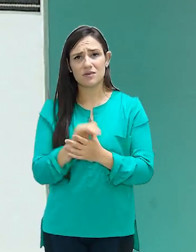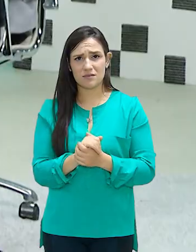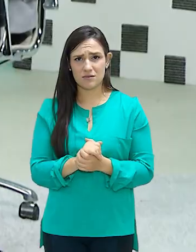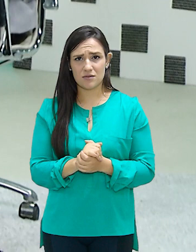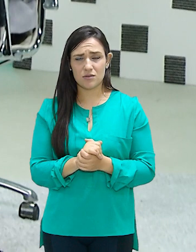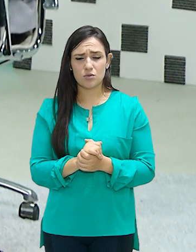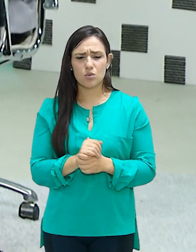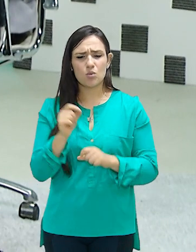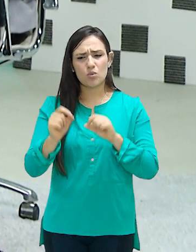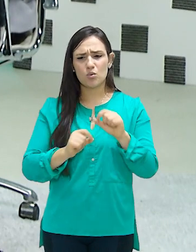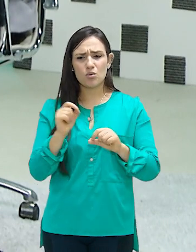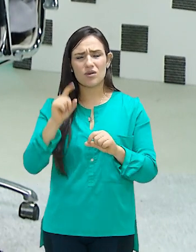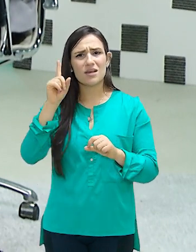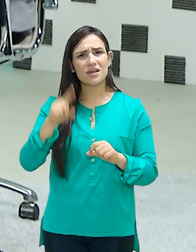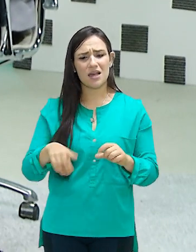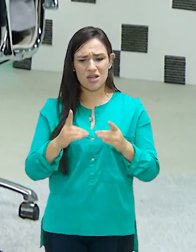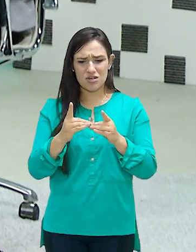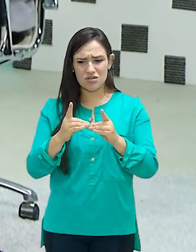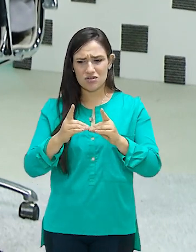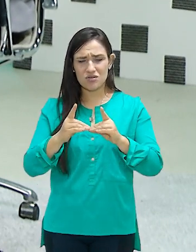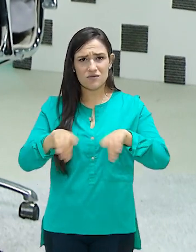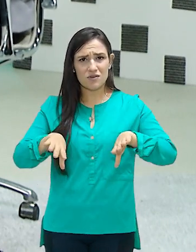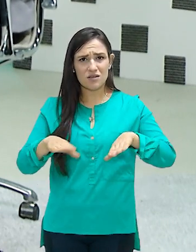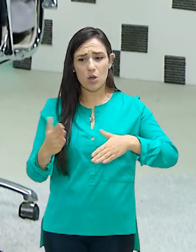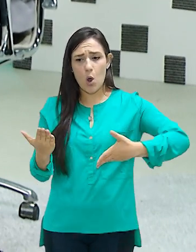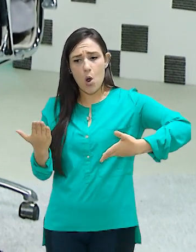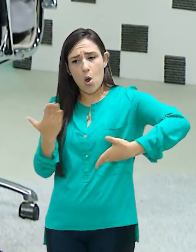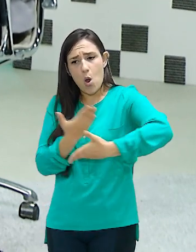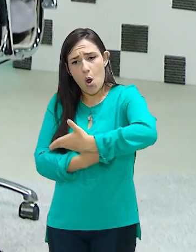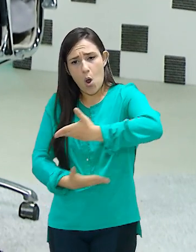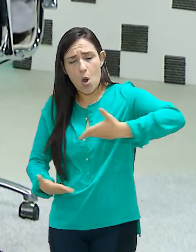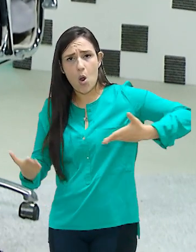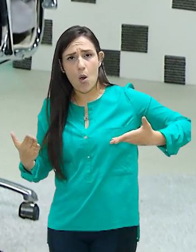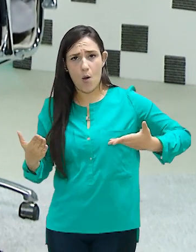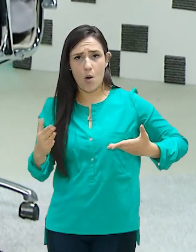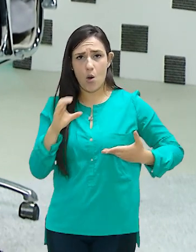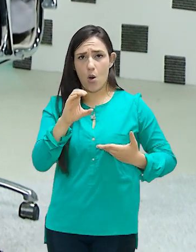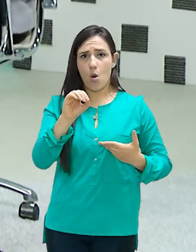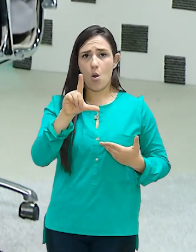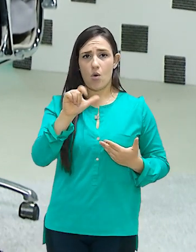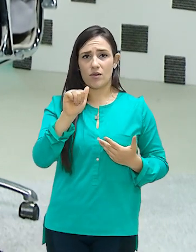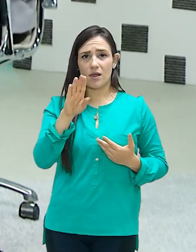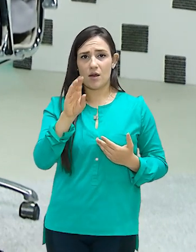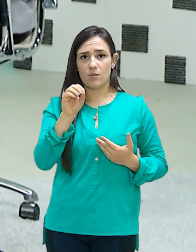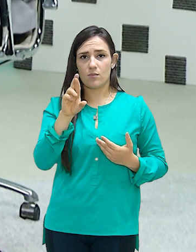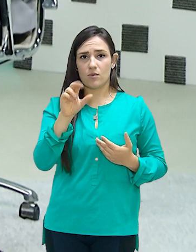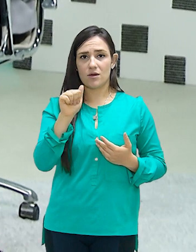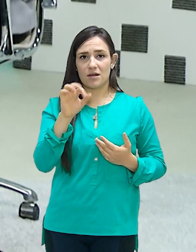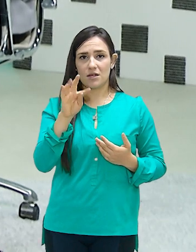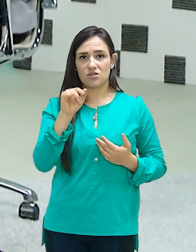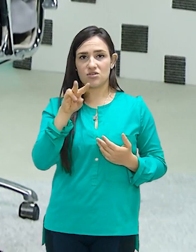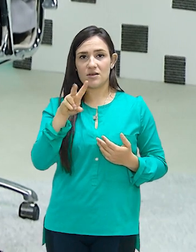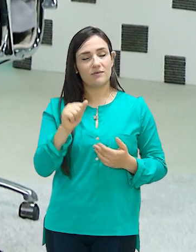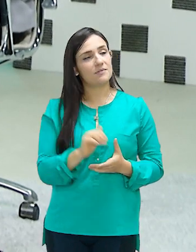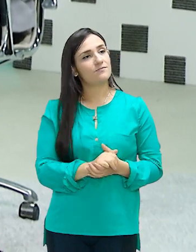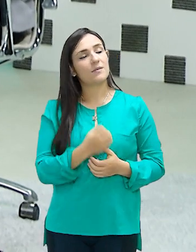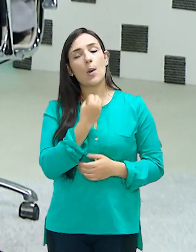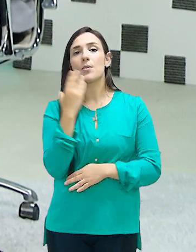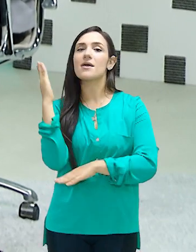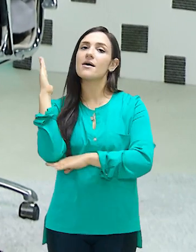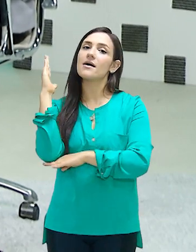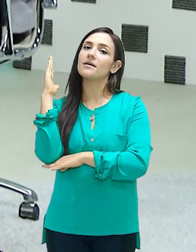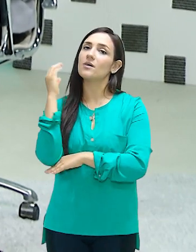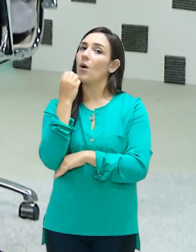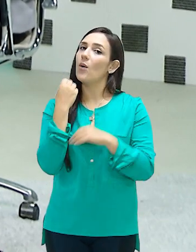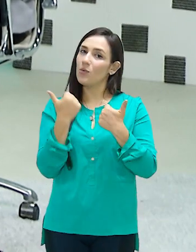advocacia colaborativa. O que é isso? Boa tarde, Picarelli. Primeiramente, quero agradecer o convite,